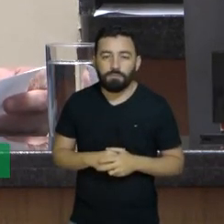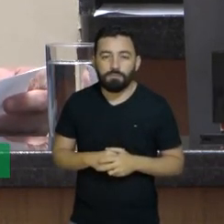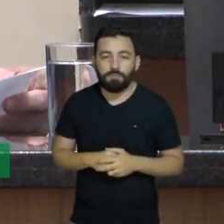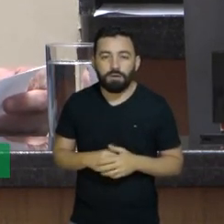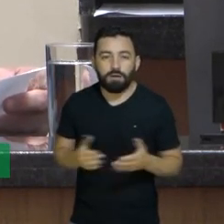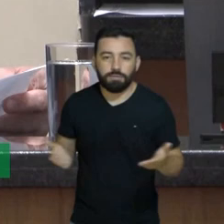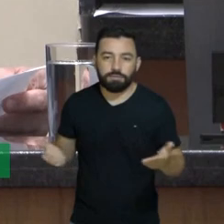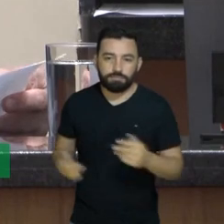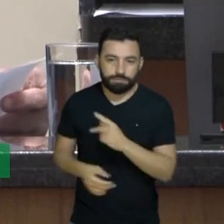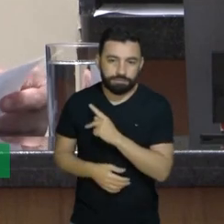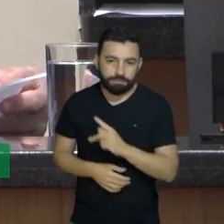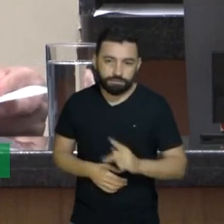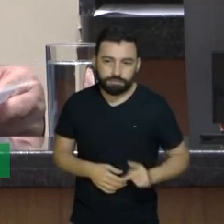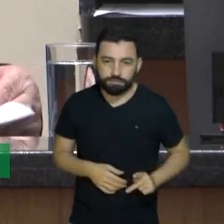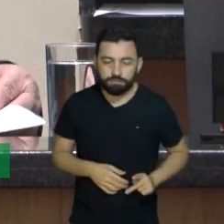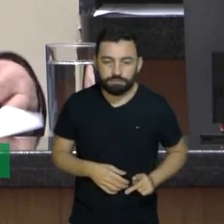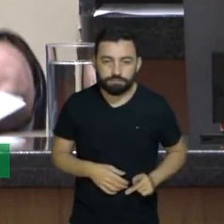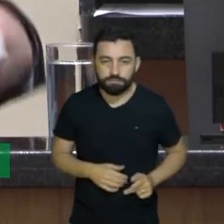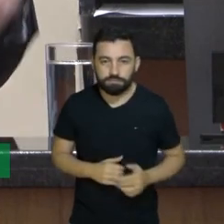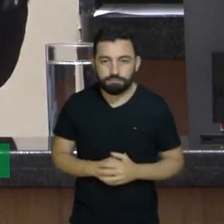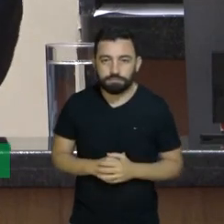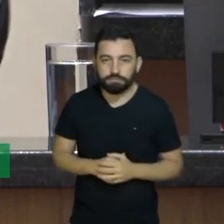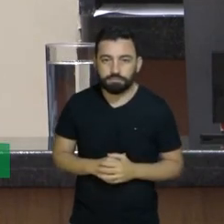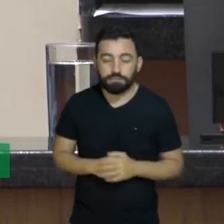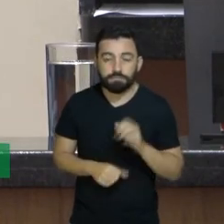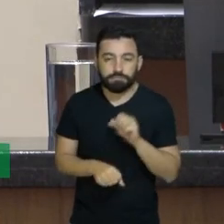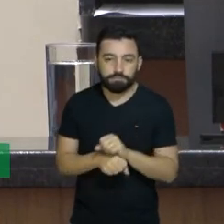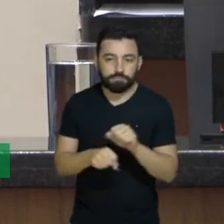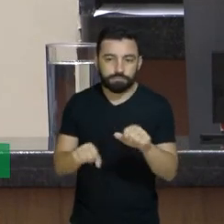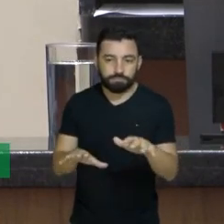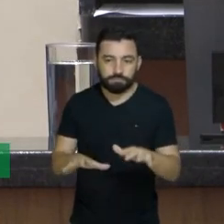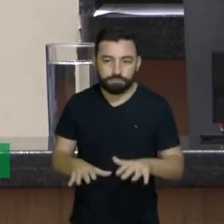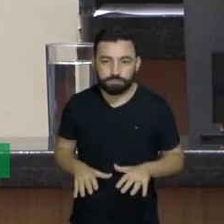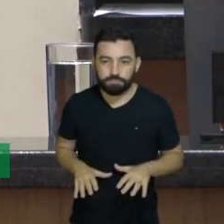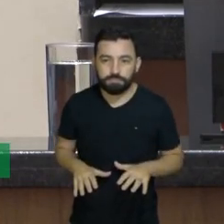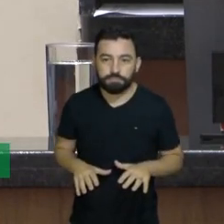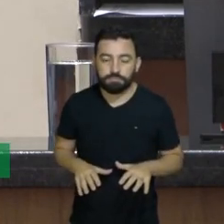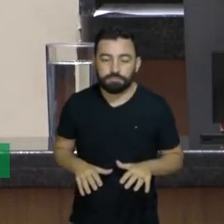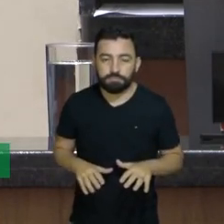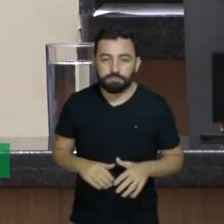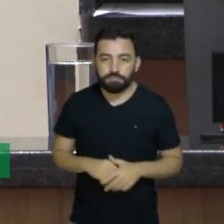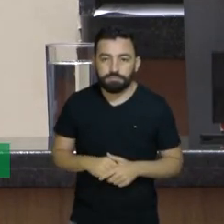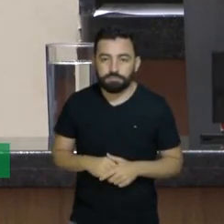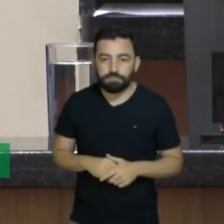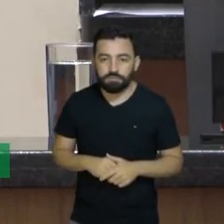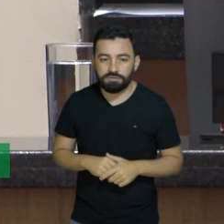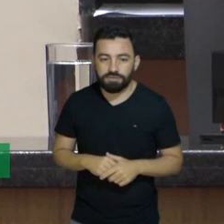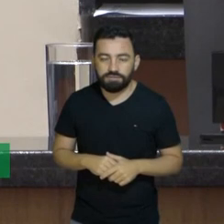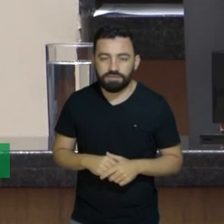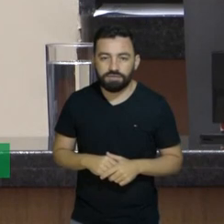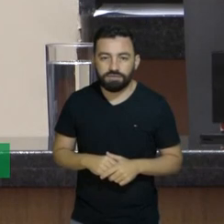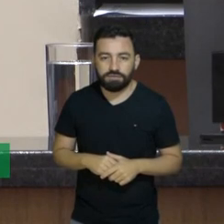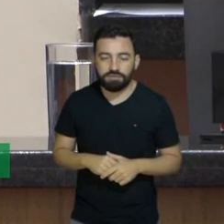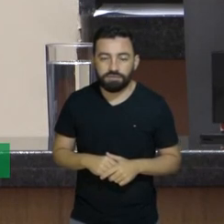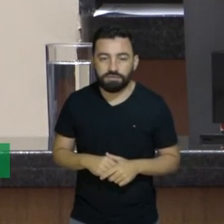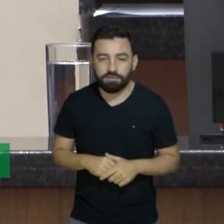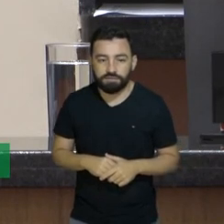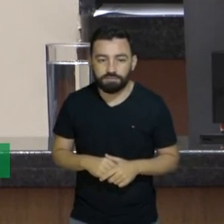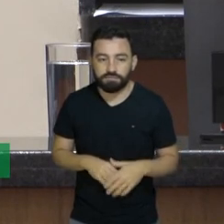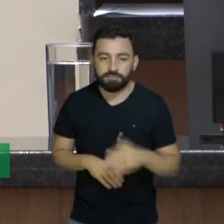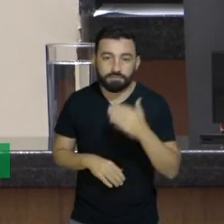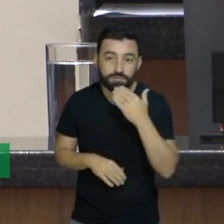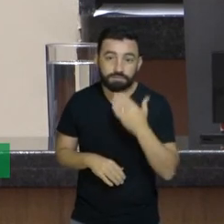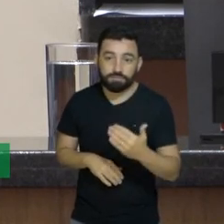Esta presidência suspende a presente sessão a pedido